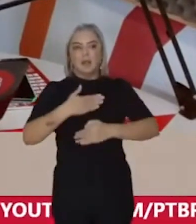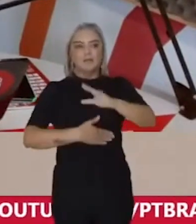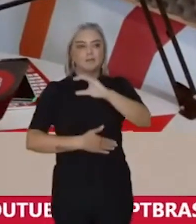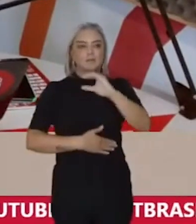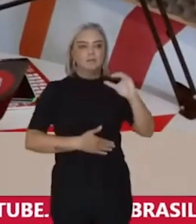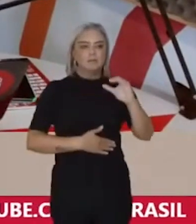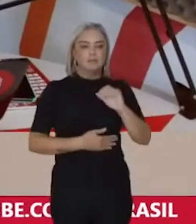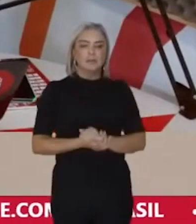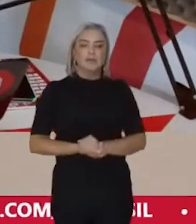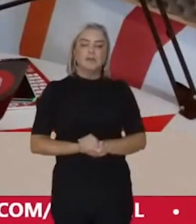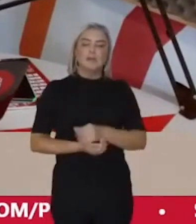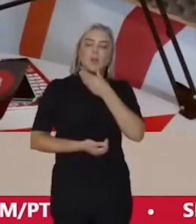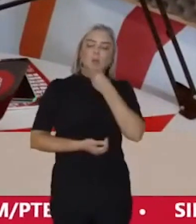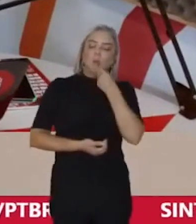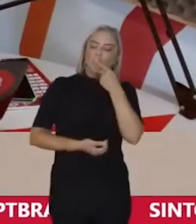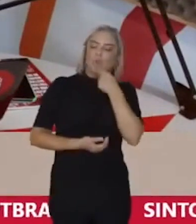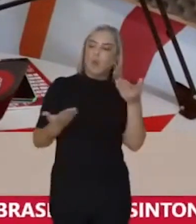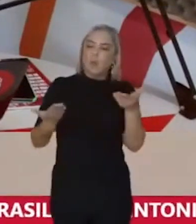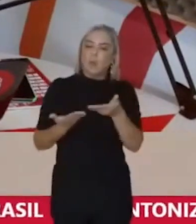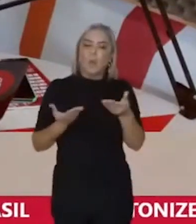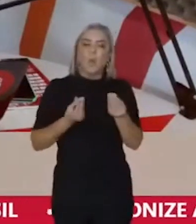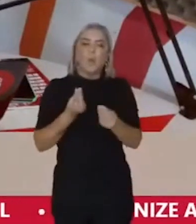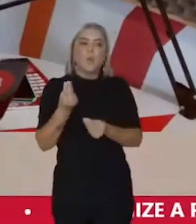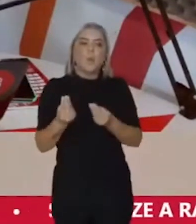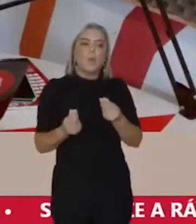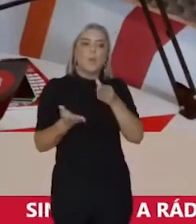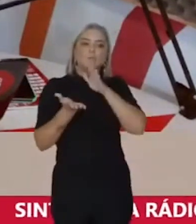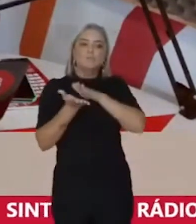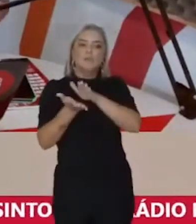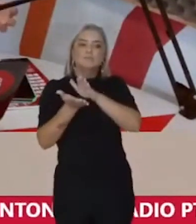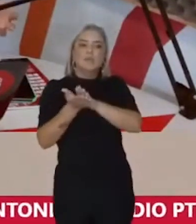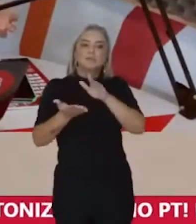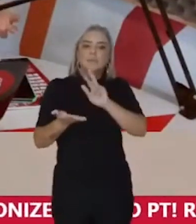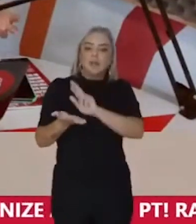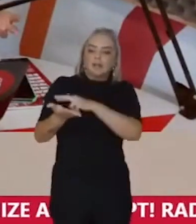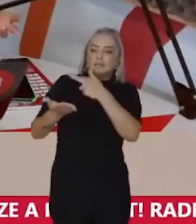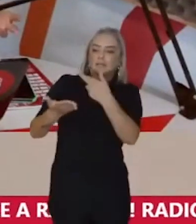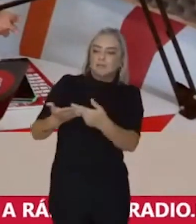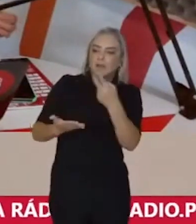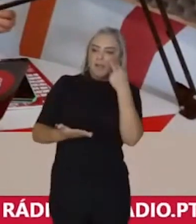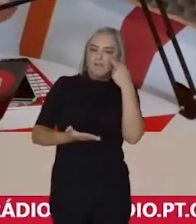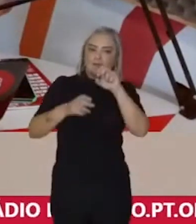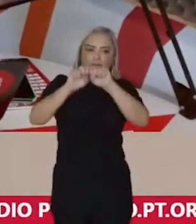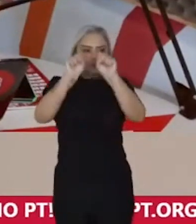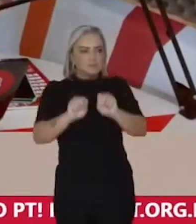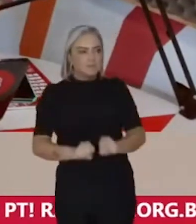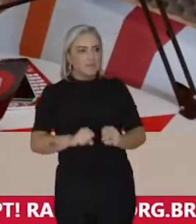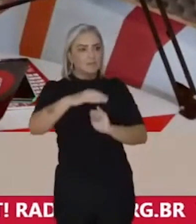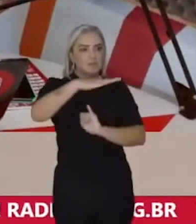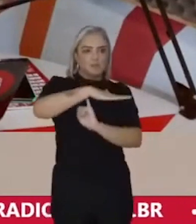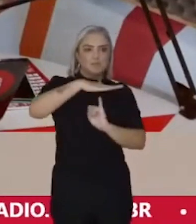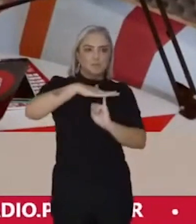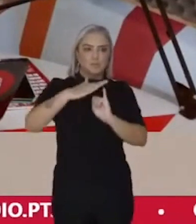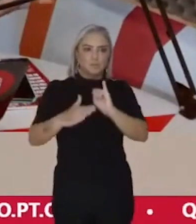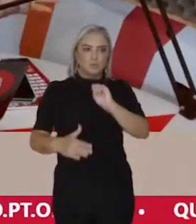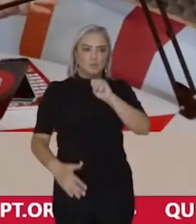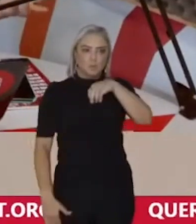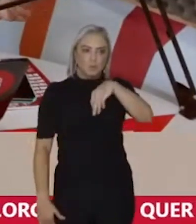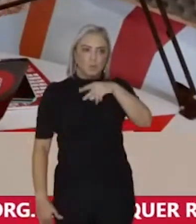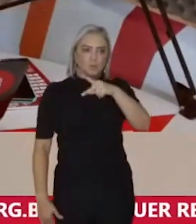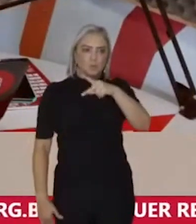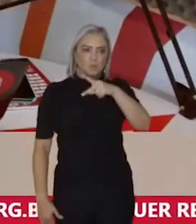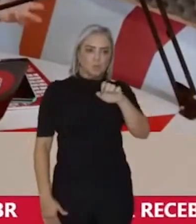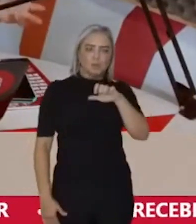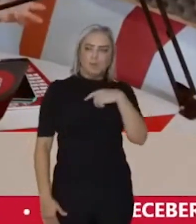Ciência. E o senhor mencionou agora como as publicações internacionais viam o sistema do INPE, né, como